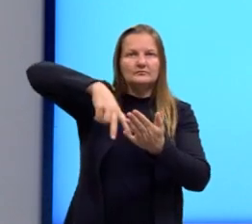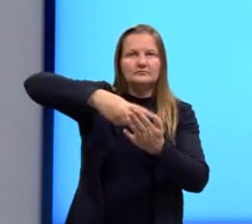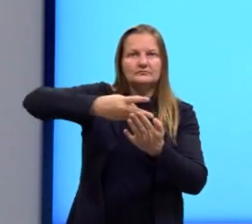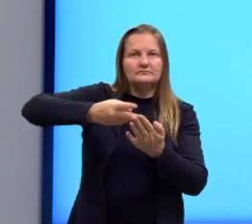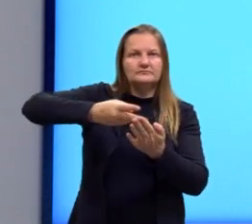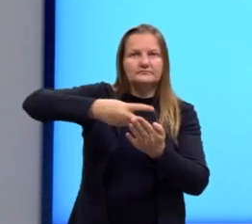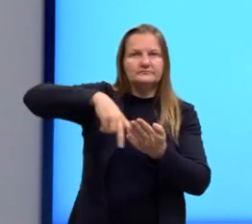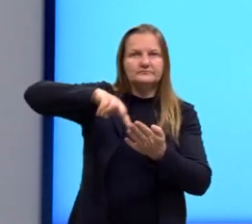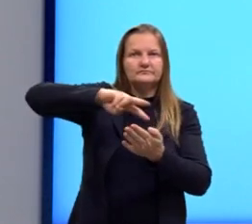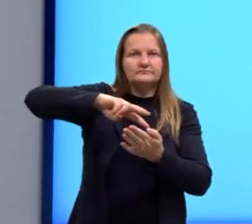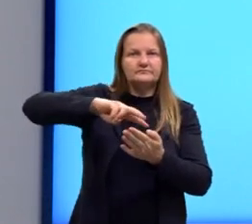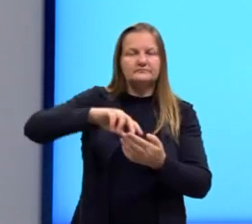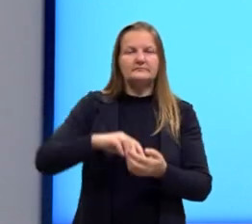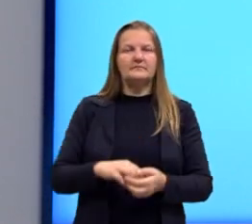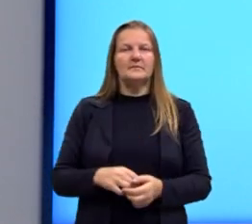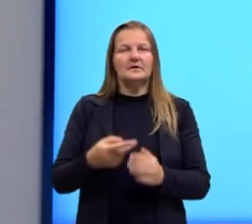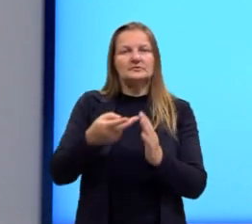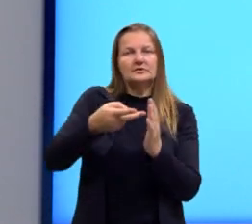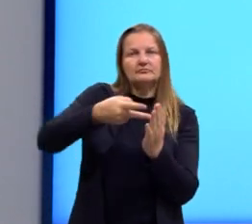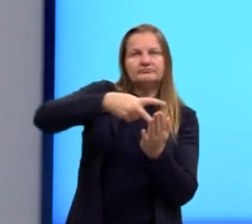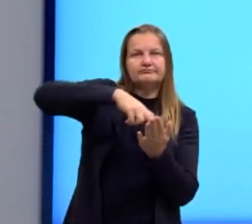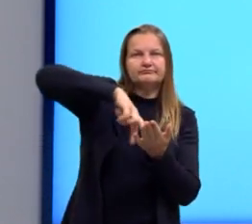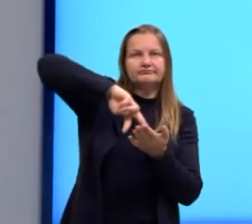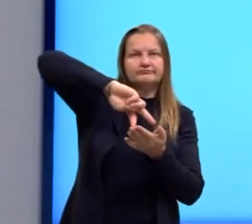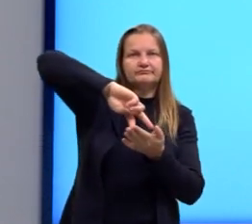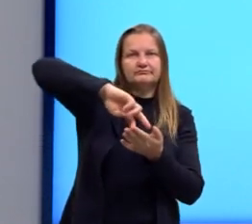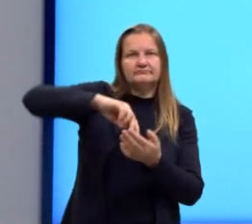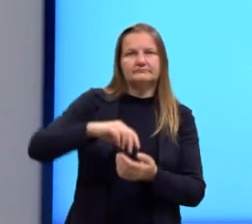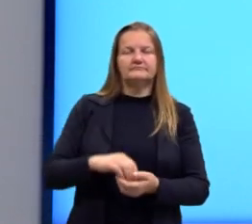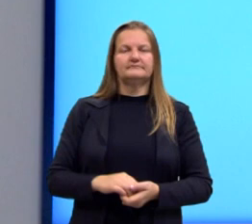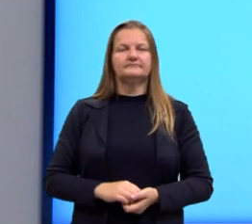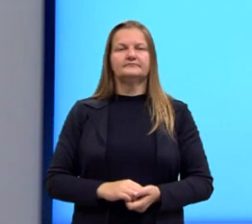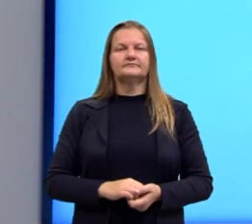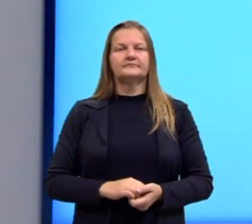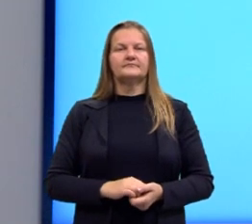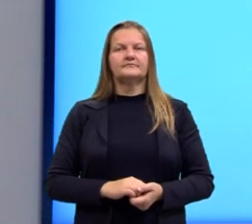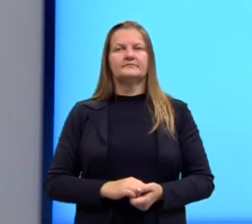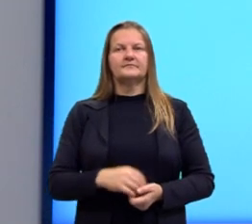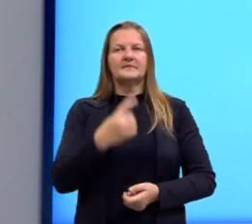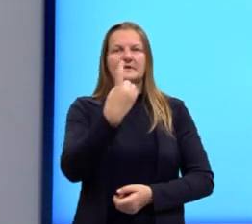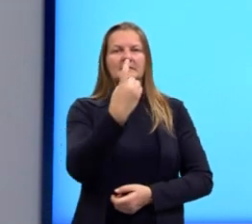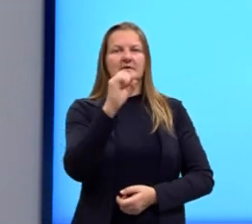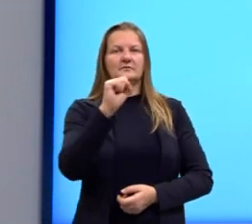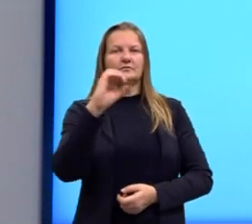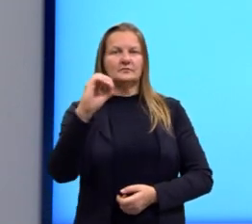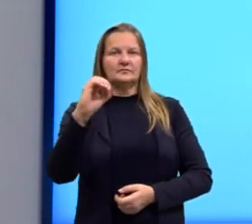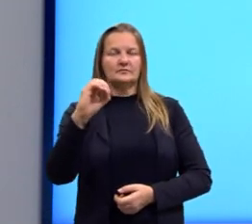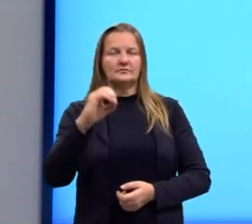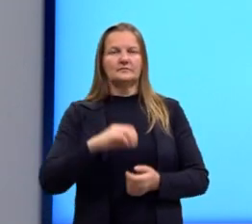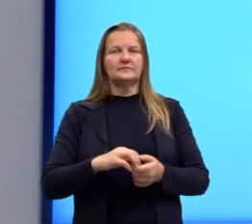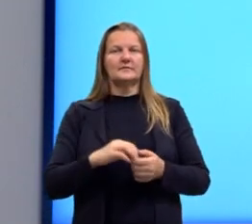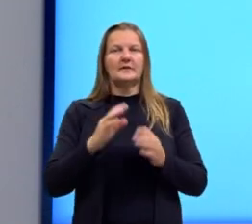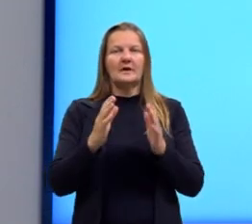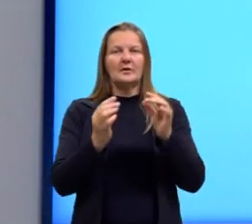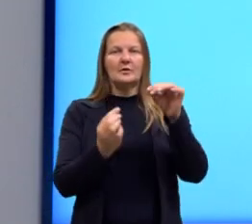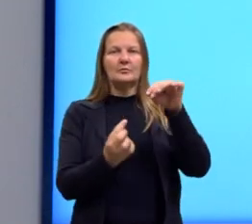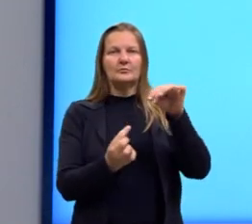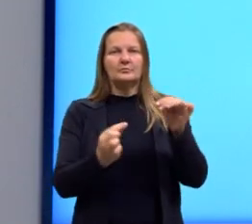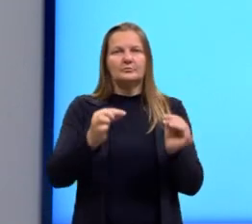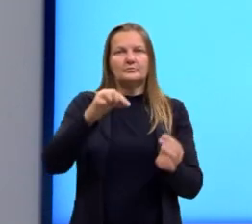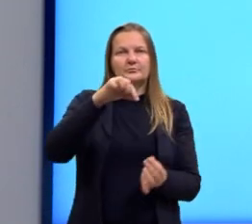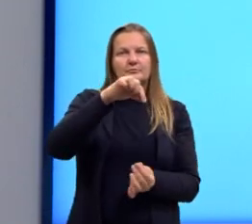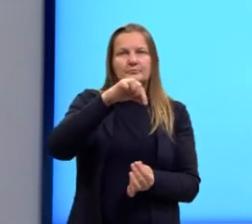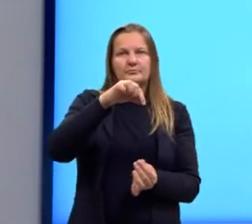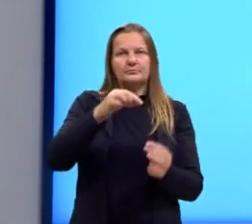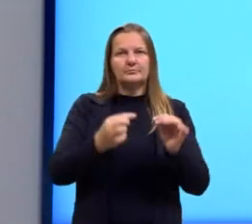os ângulos em sentido anti-horário nós estávamos então in 180 graus e vai ser feita uma mudança